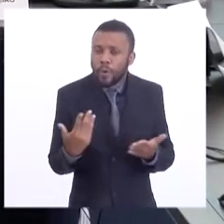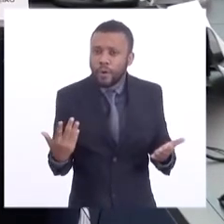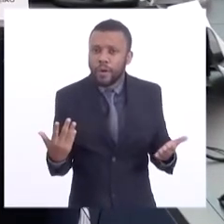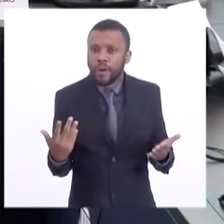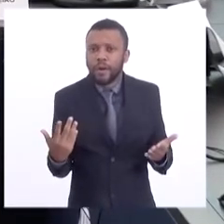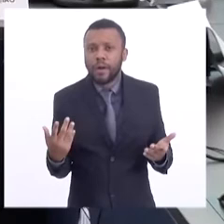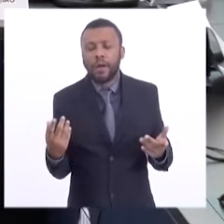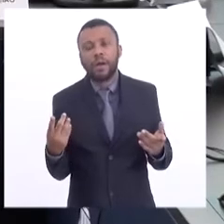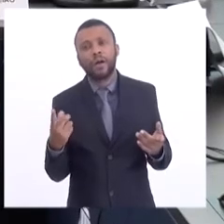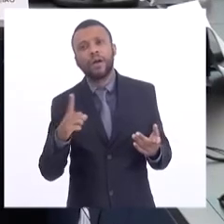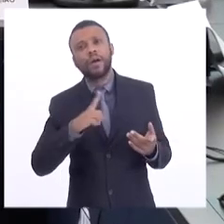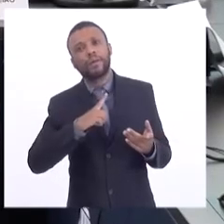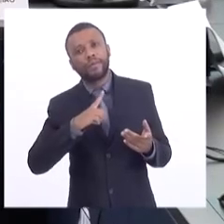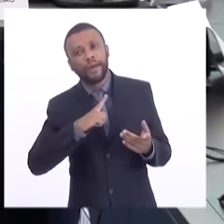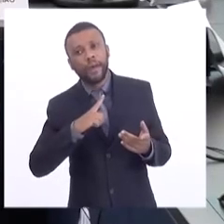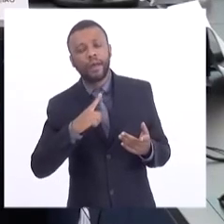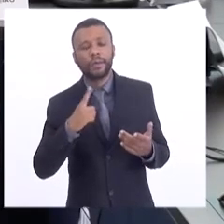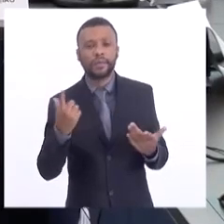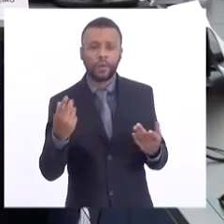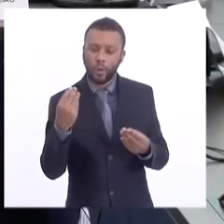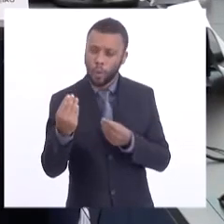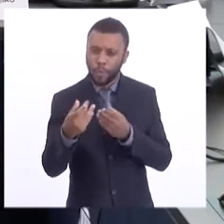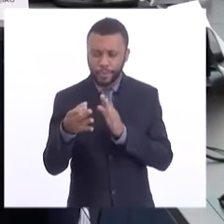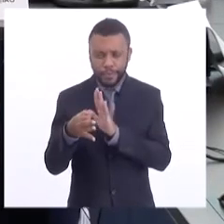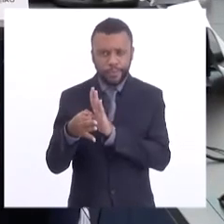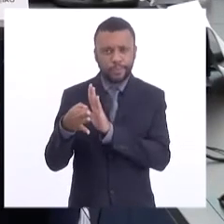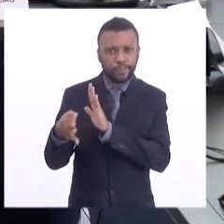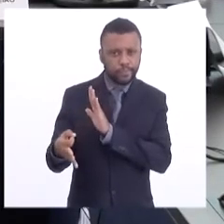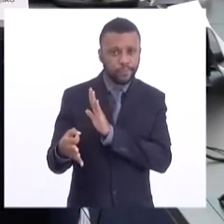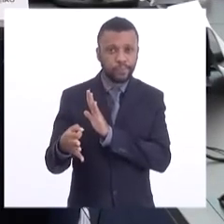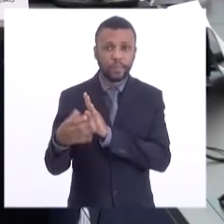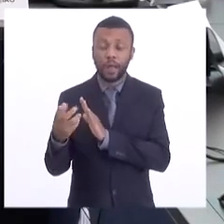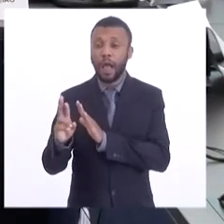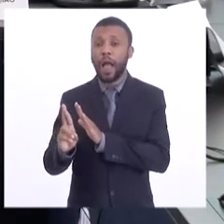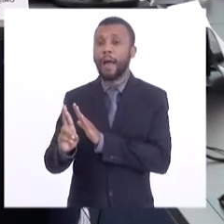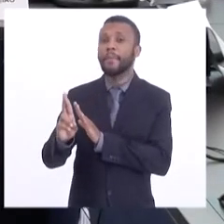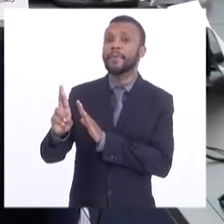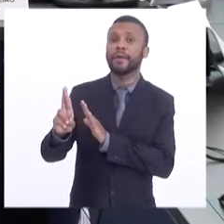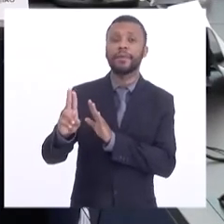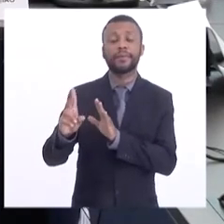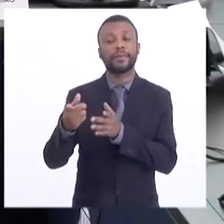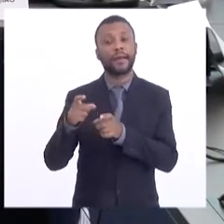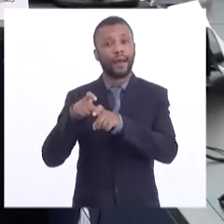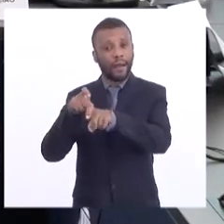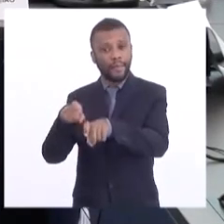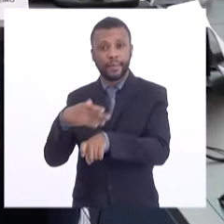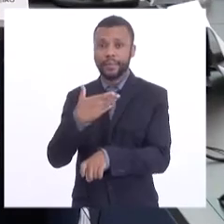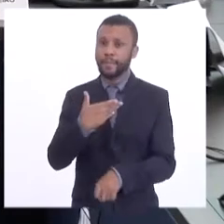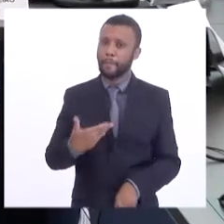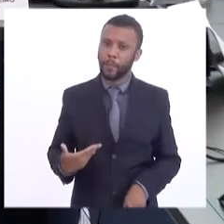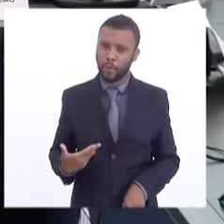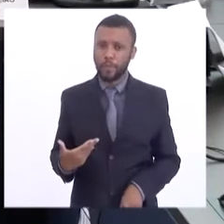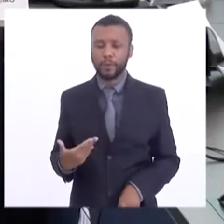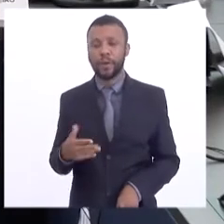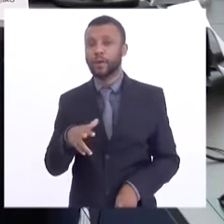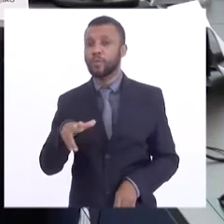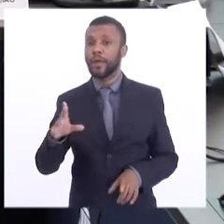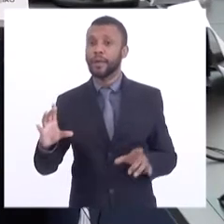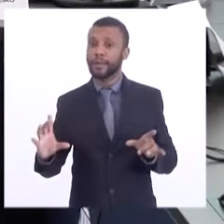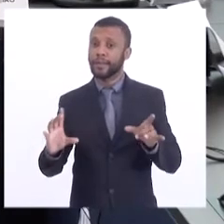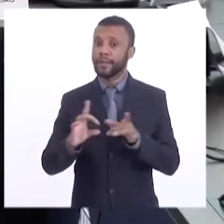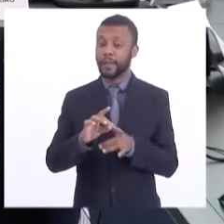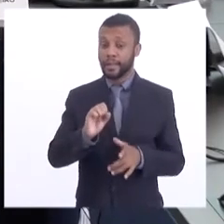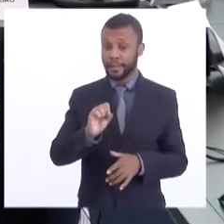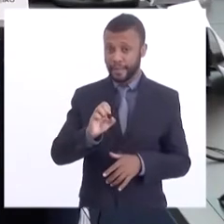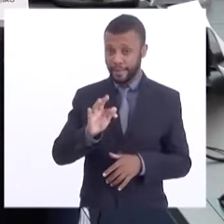fosse um só coloco aí não representando a fazenda pública não é que seja ligar na